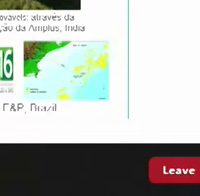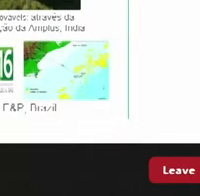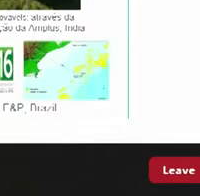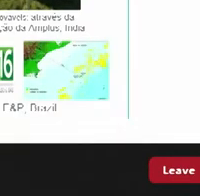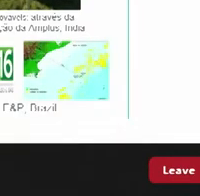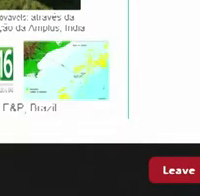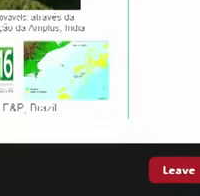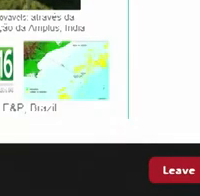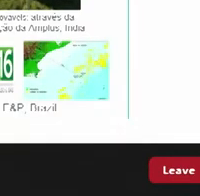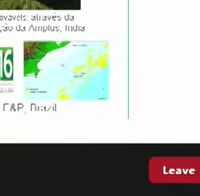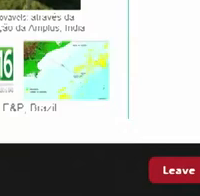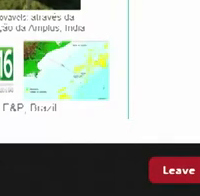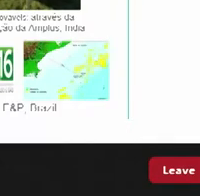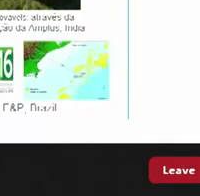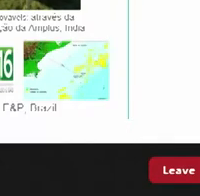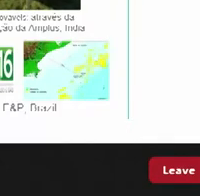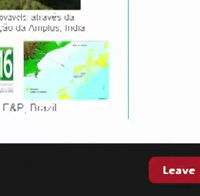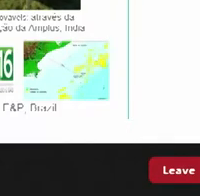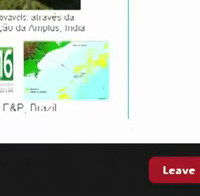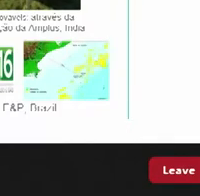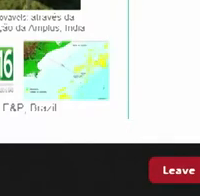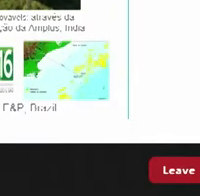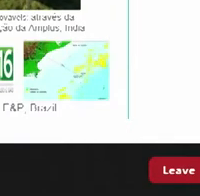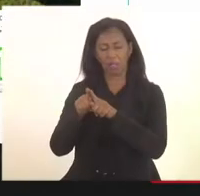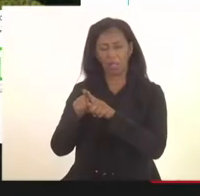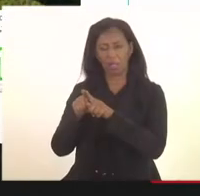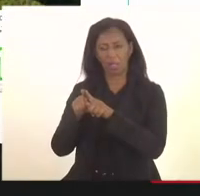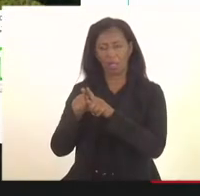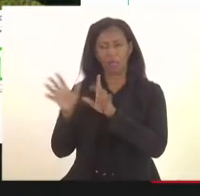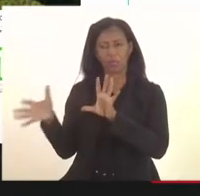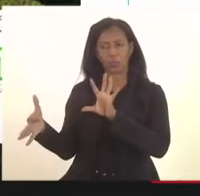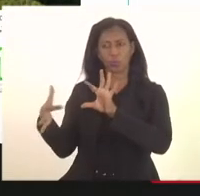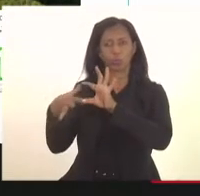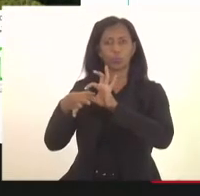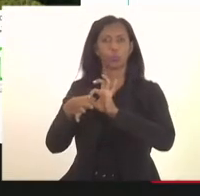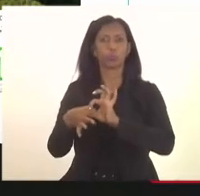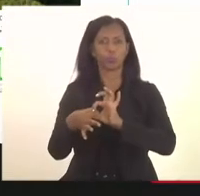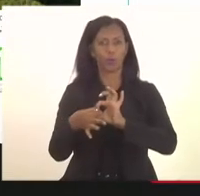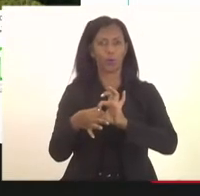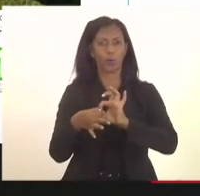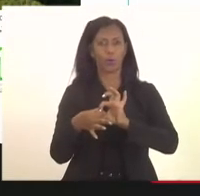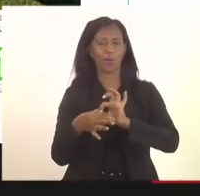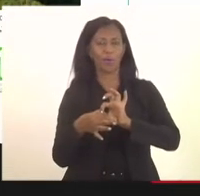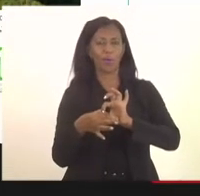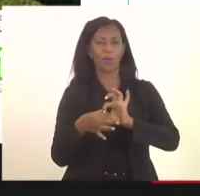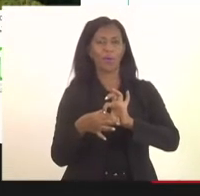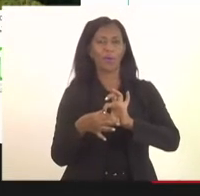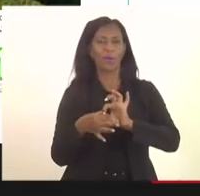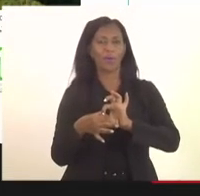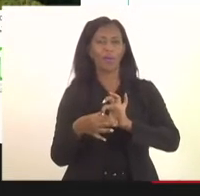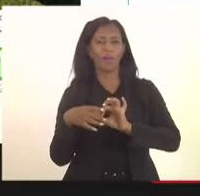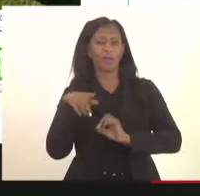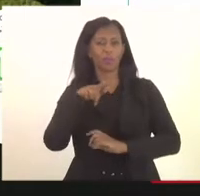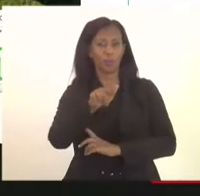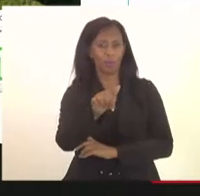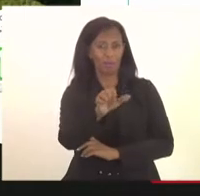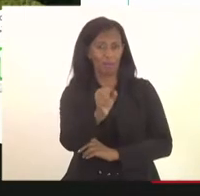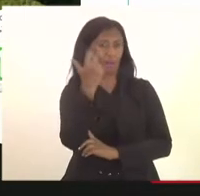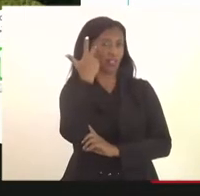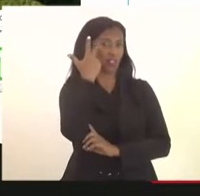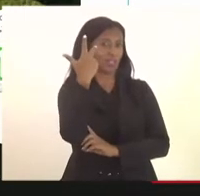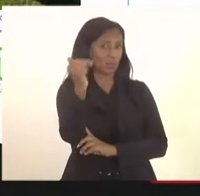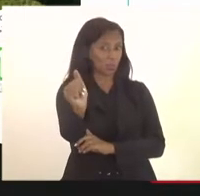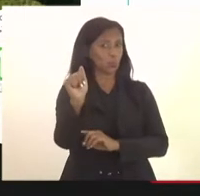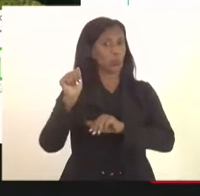Em 2015, a gente entrou no construir, se associou para a construção de um terminal de liquefação de gás natural na